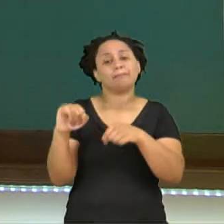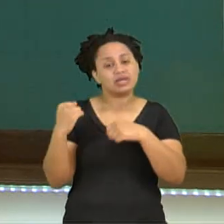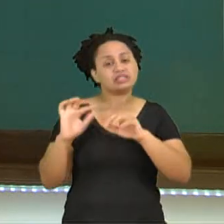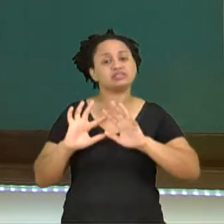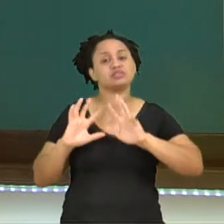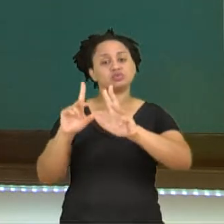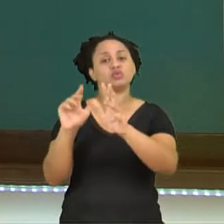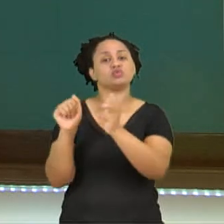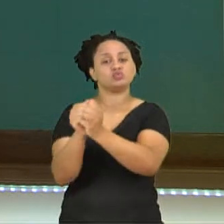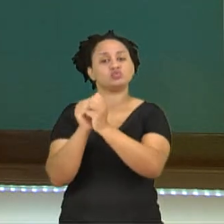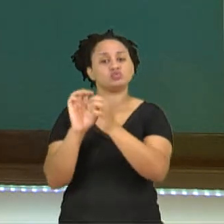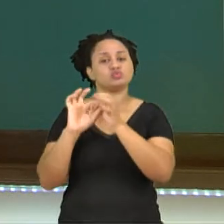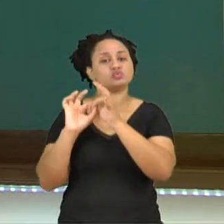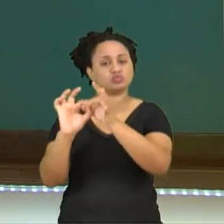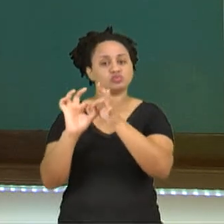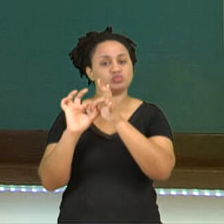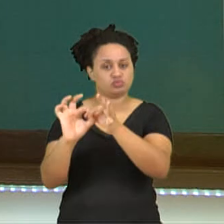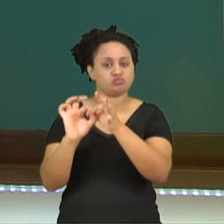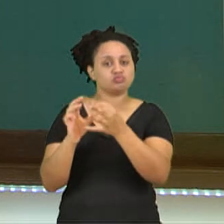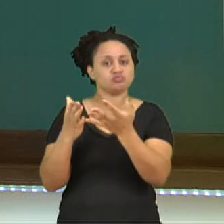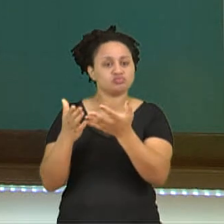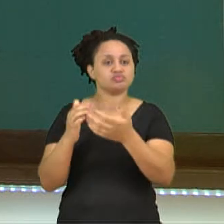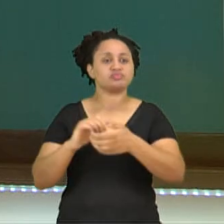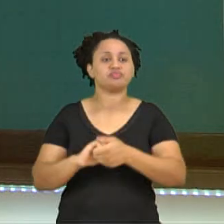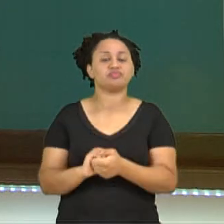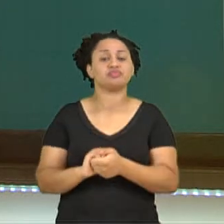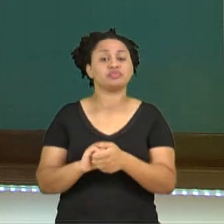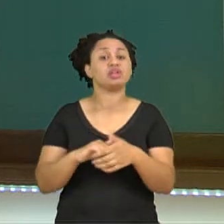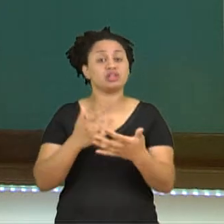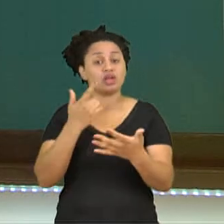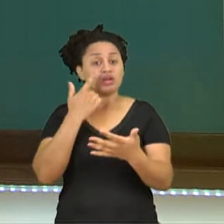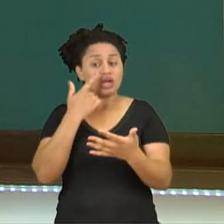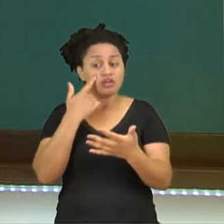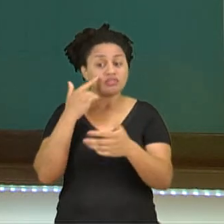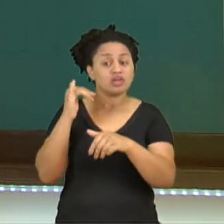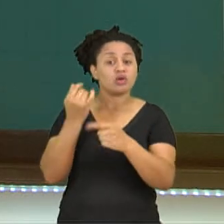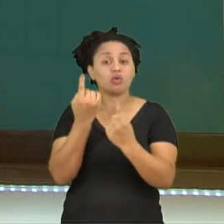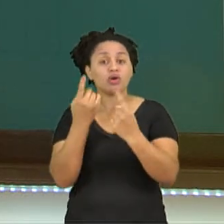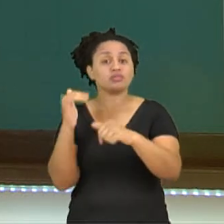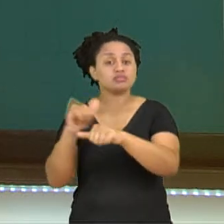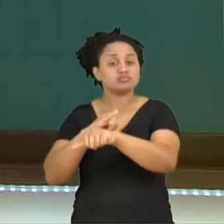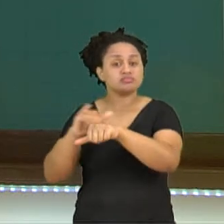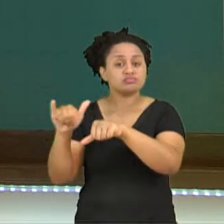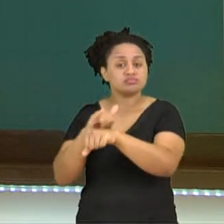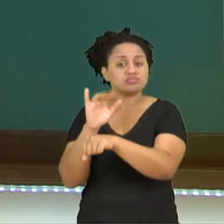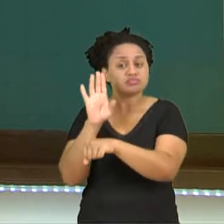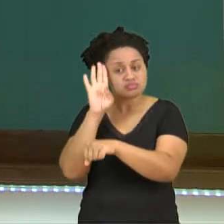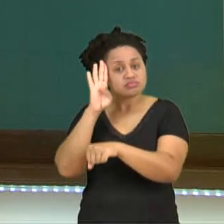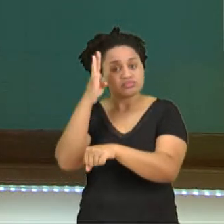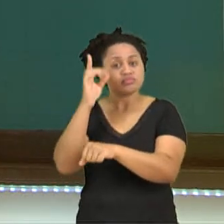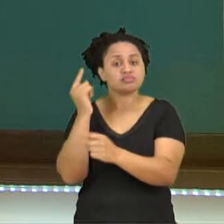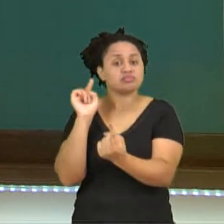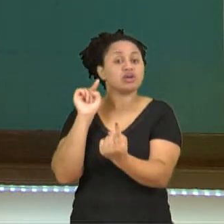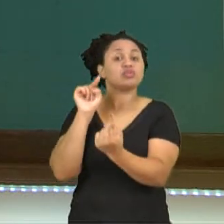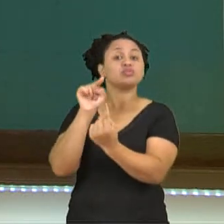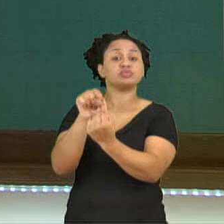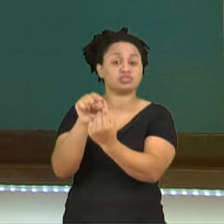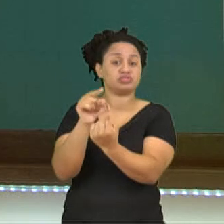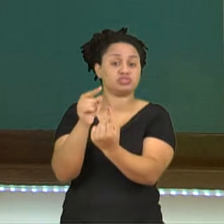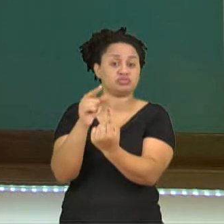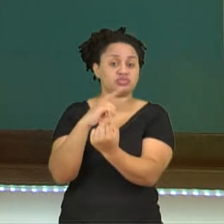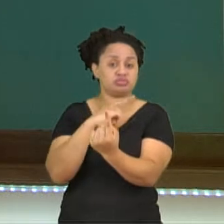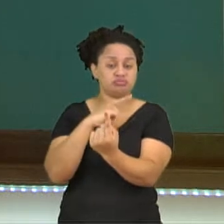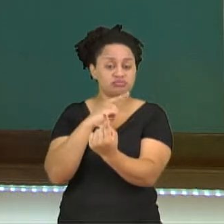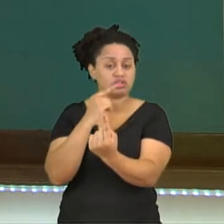todos estão ali unidos. Vamos verificar qual que é a estratégia principal para o objetivo principal, né?